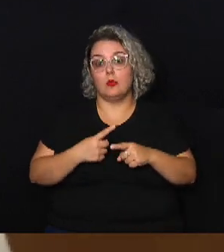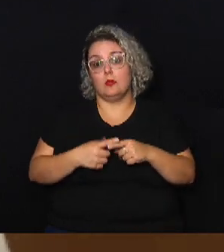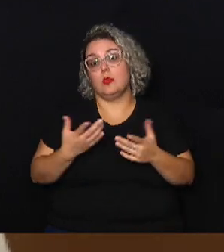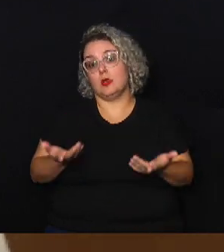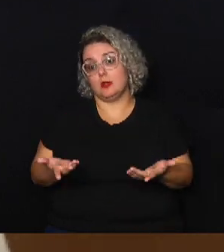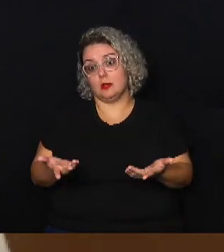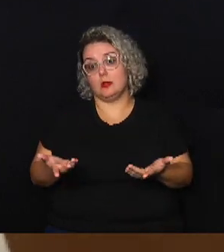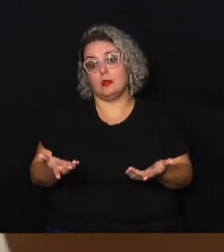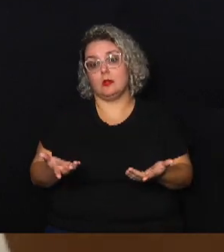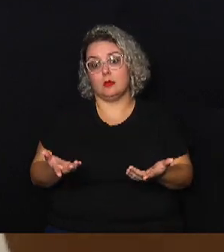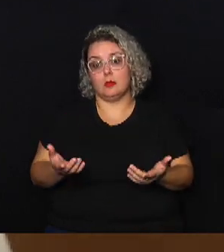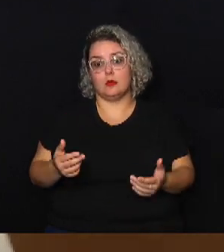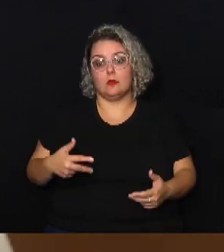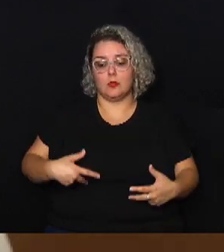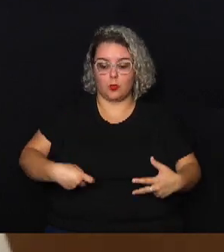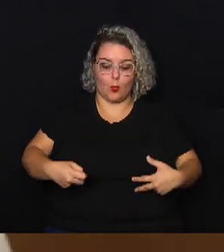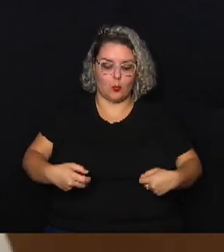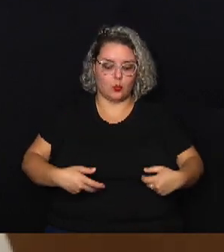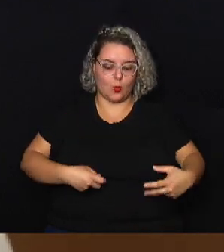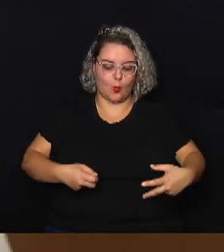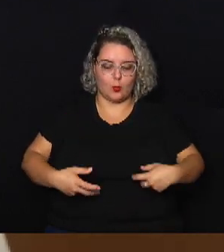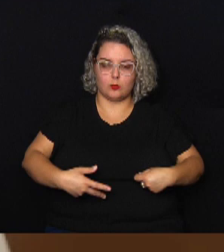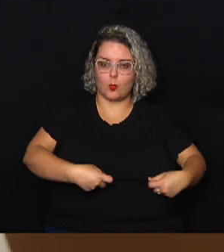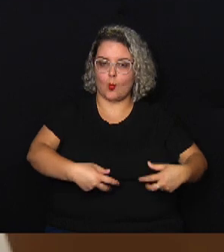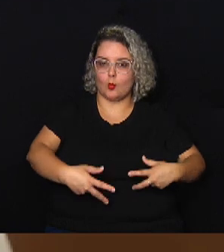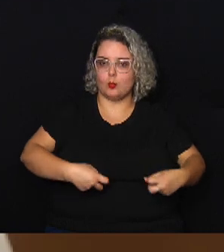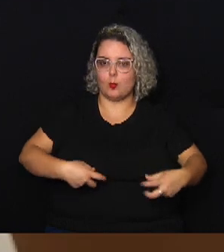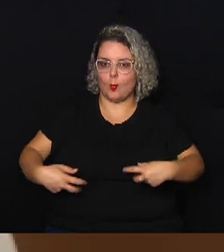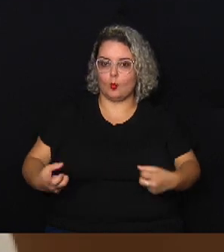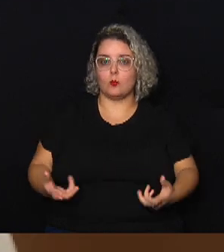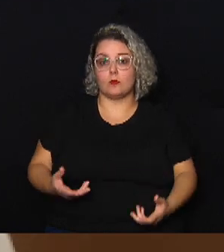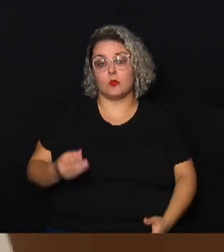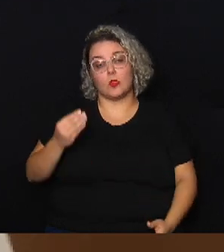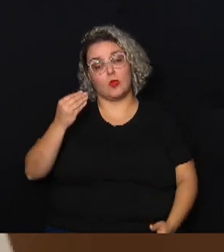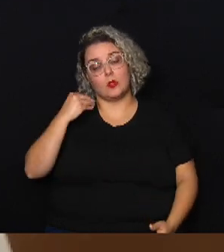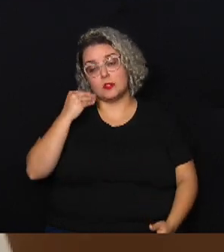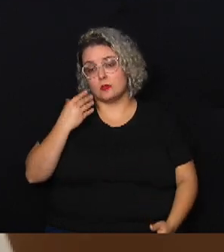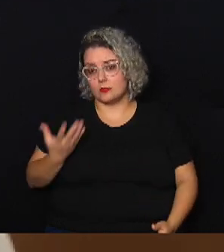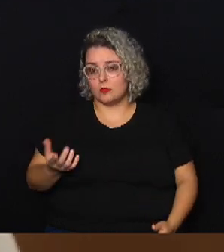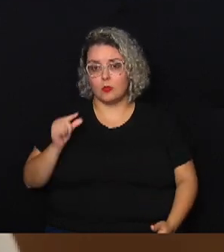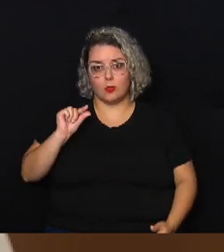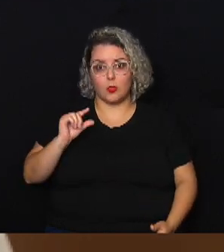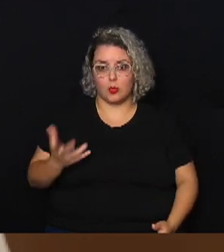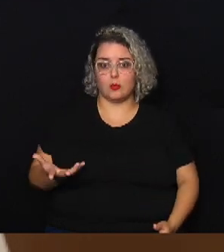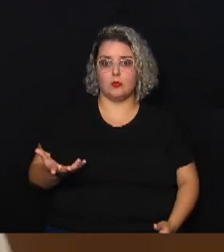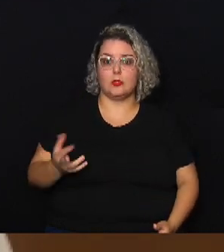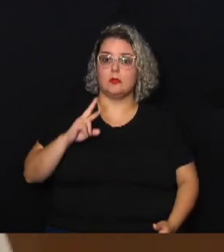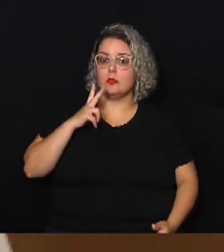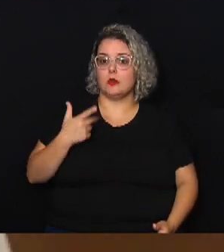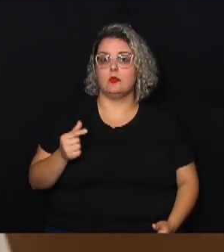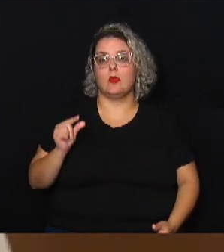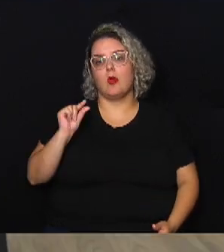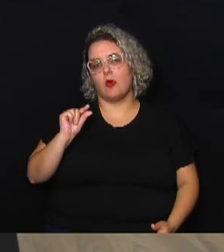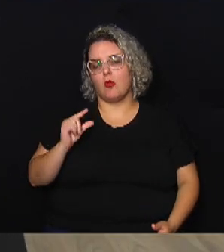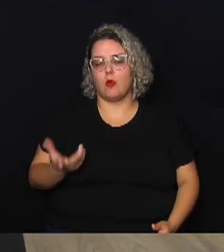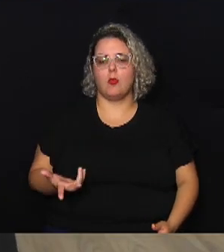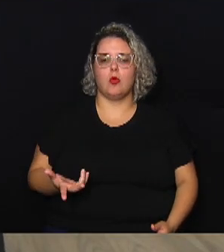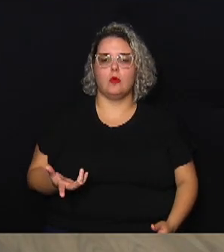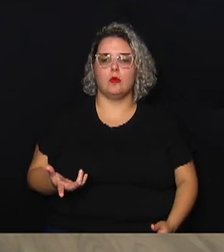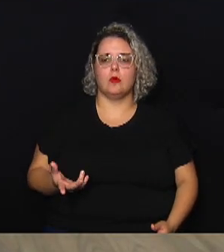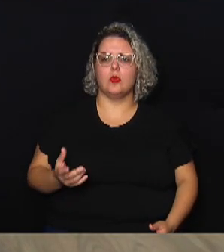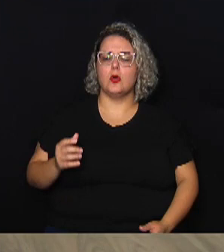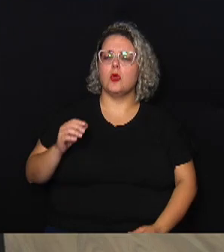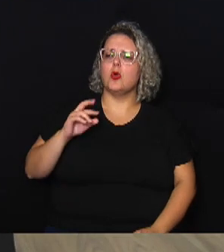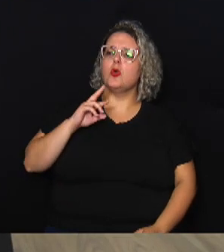se fizer só uma lipoaspiração, vai ser insuficiente e vai ter um resultado muito pobre. Você falou em cicatriz,